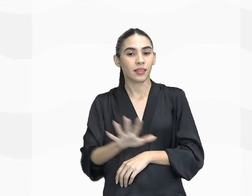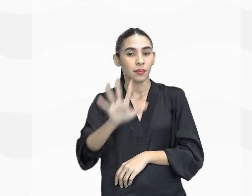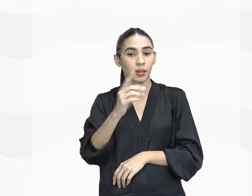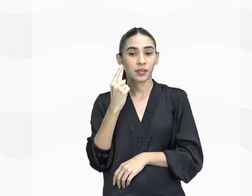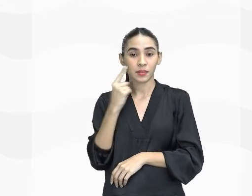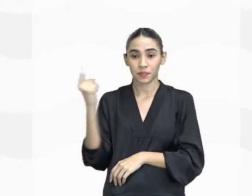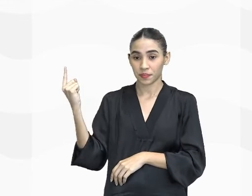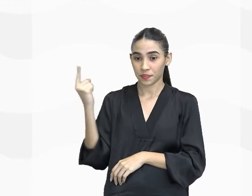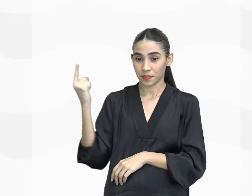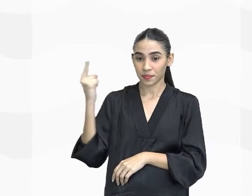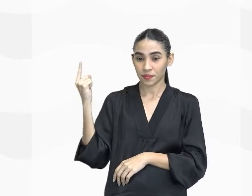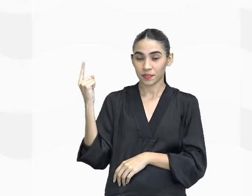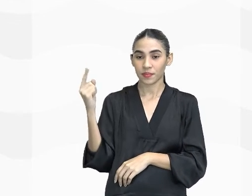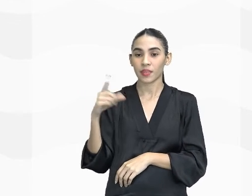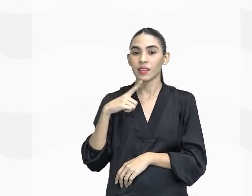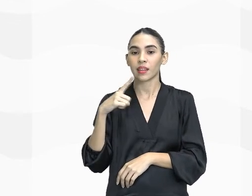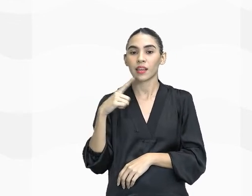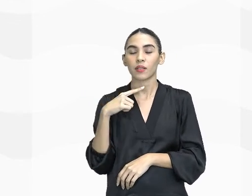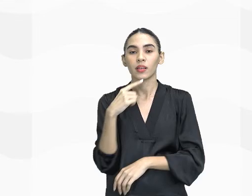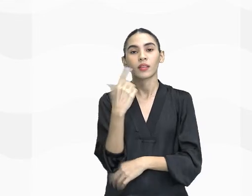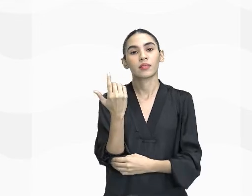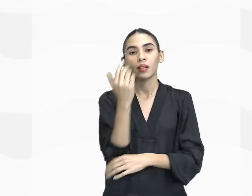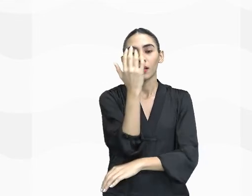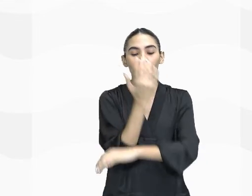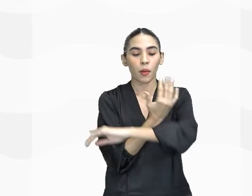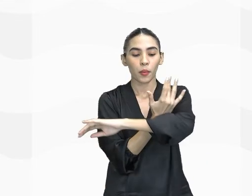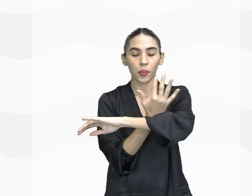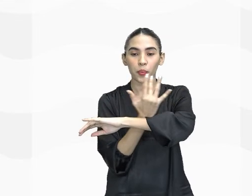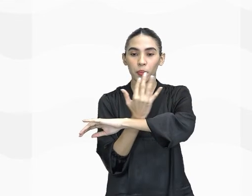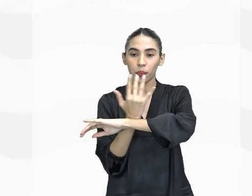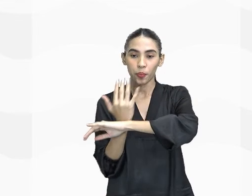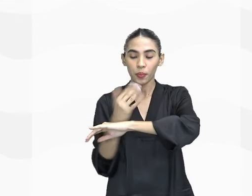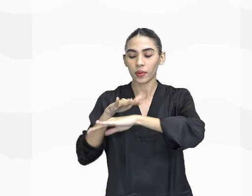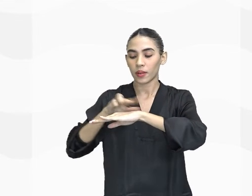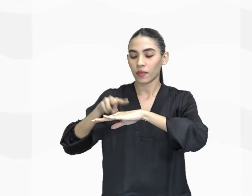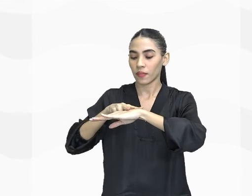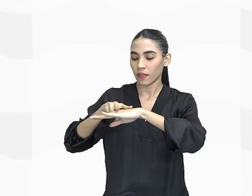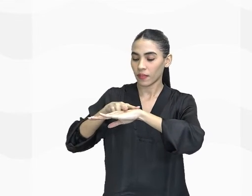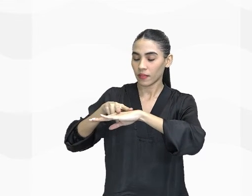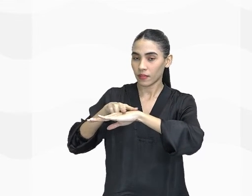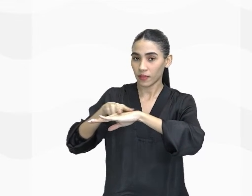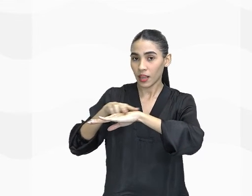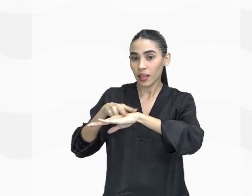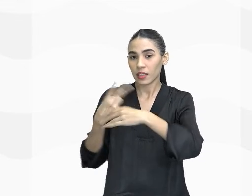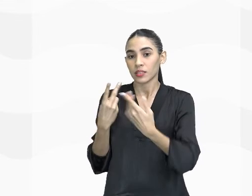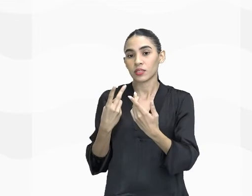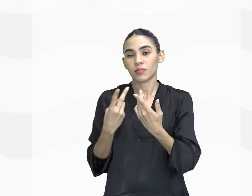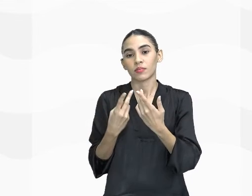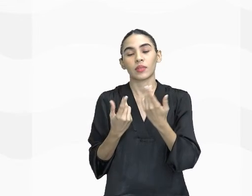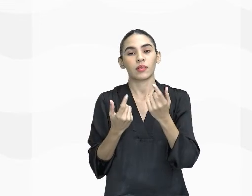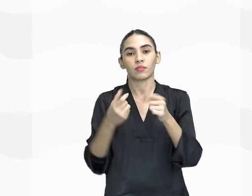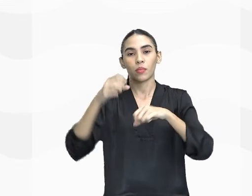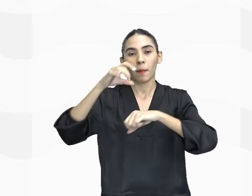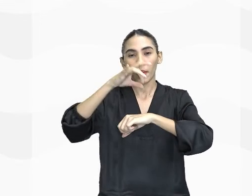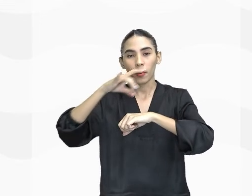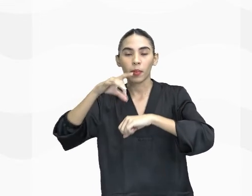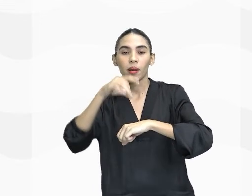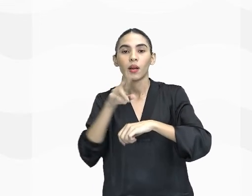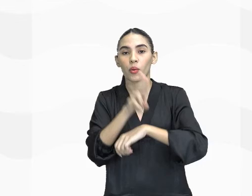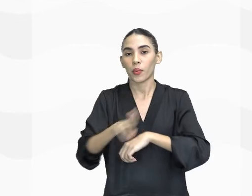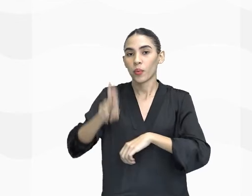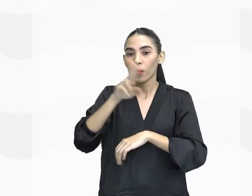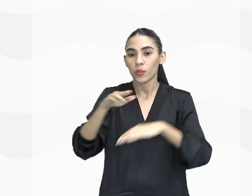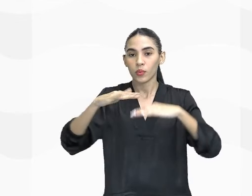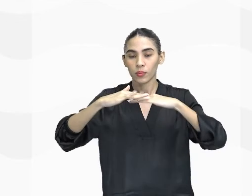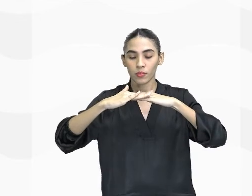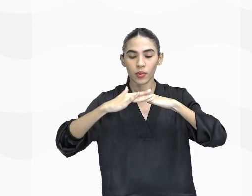imagem um campo, né? Onde a gente tem um plantio ali de um determinado produto, né, que vai ser consumido, como